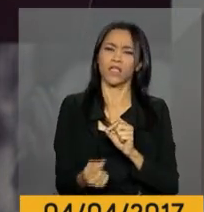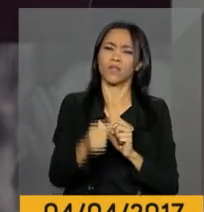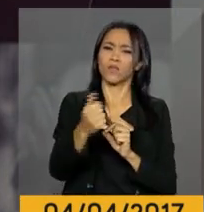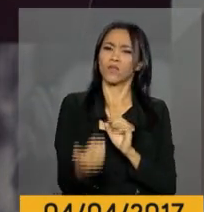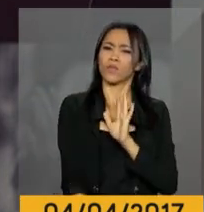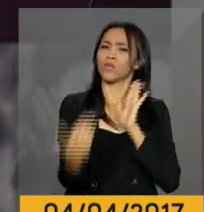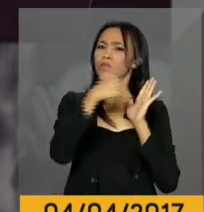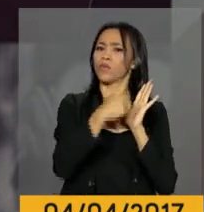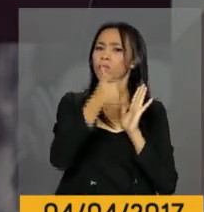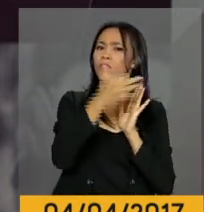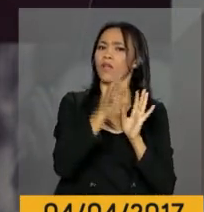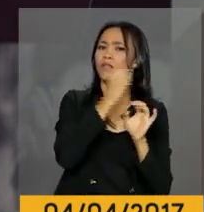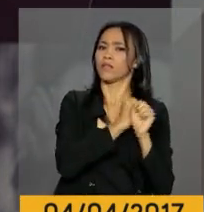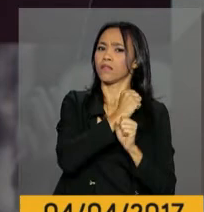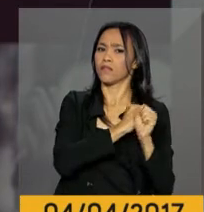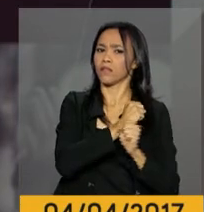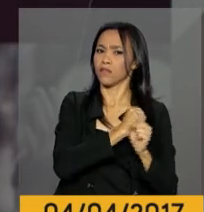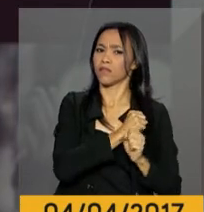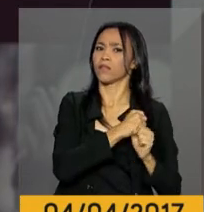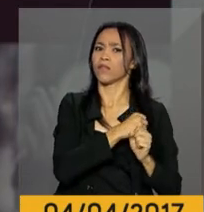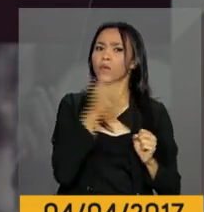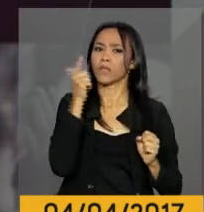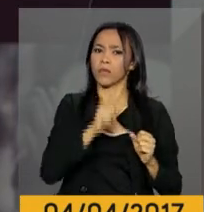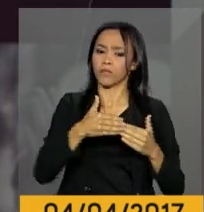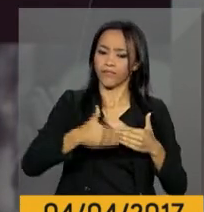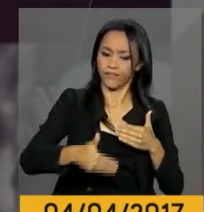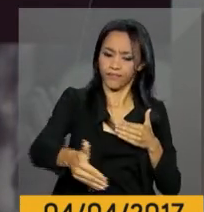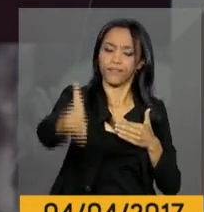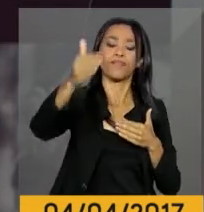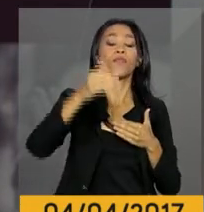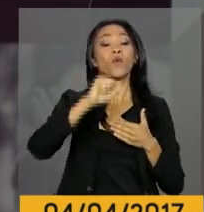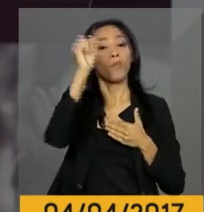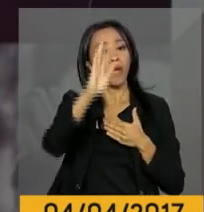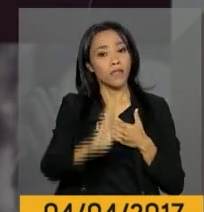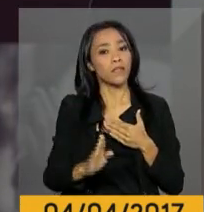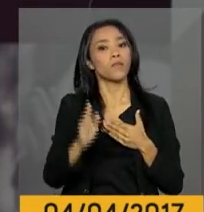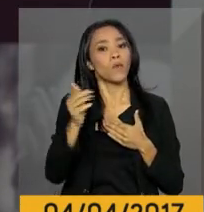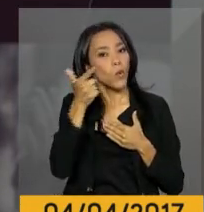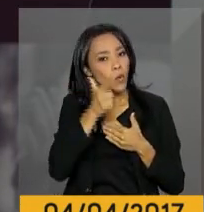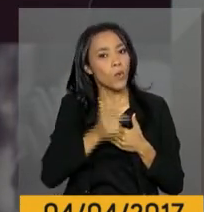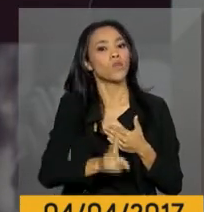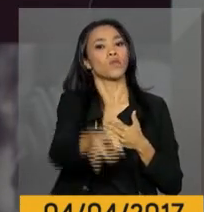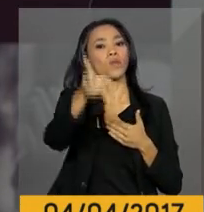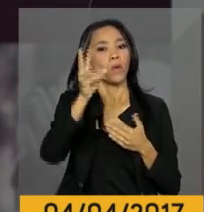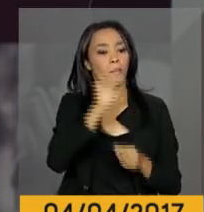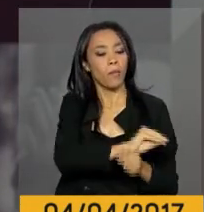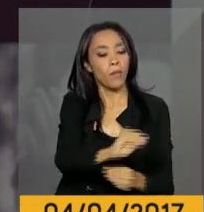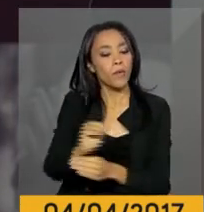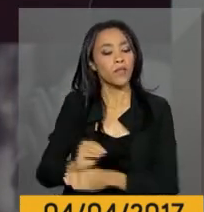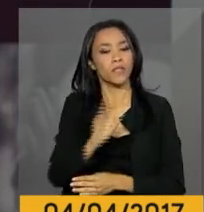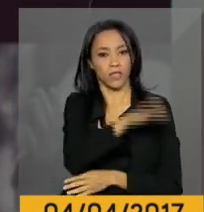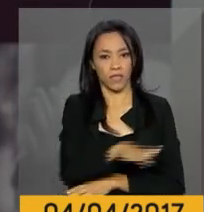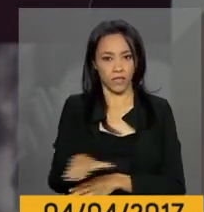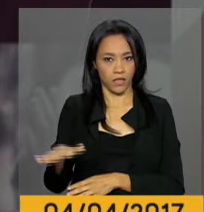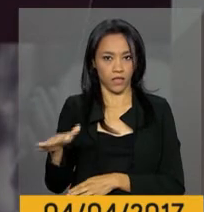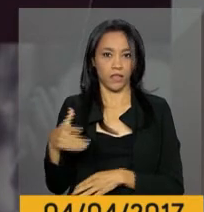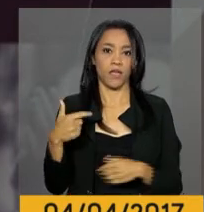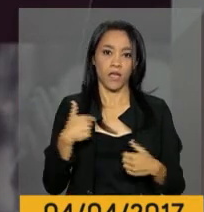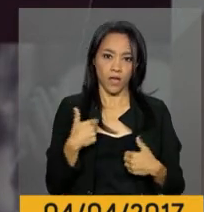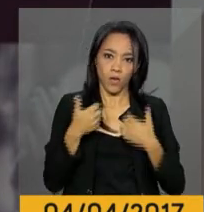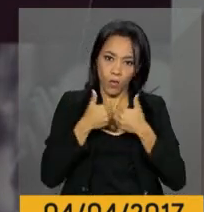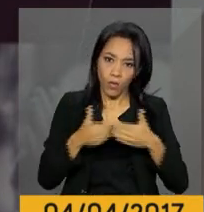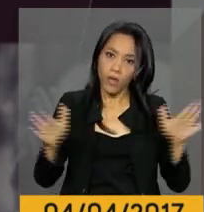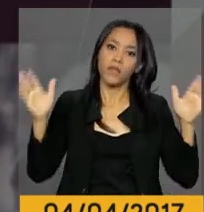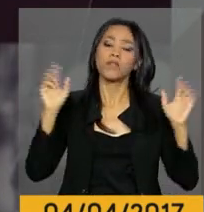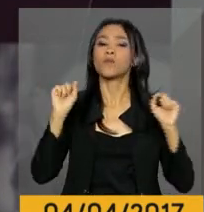décadas. O Brasil continua agindo em favor de suas crianças. Eu começo,